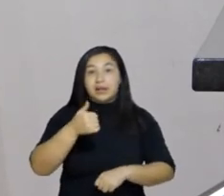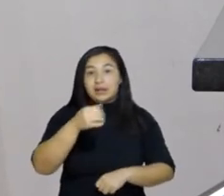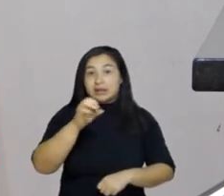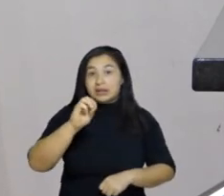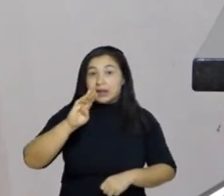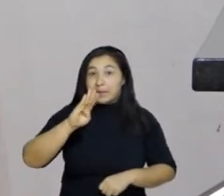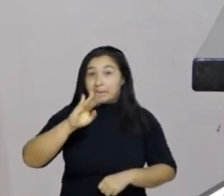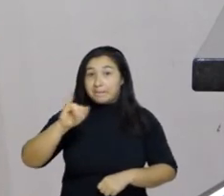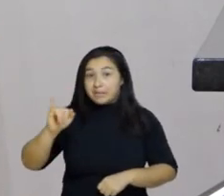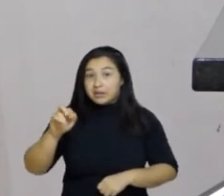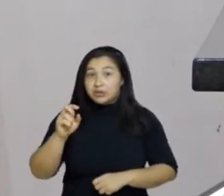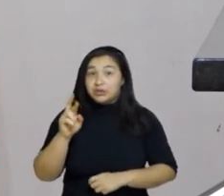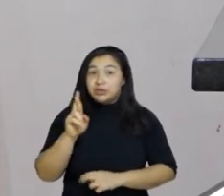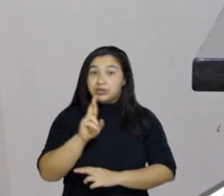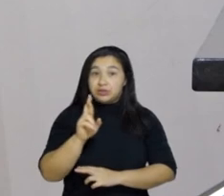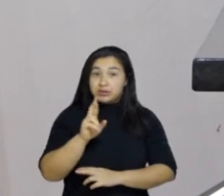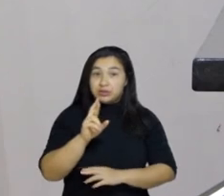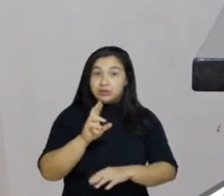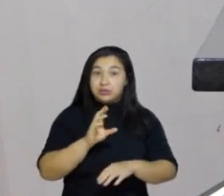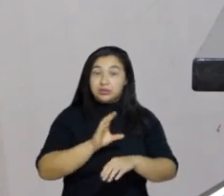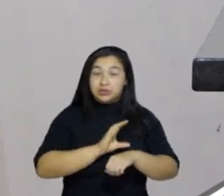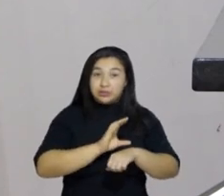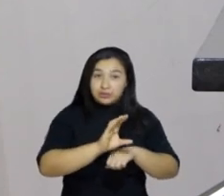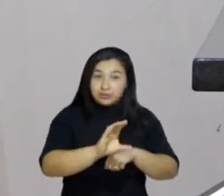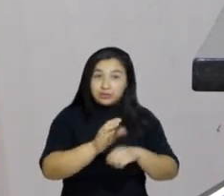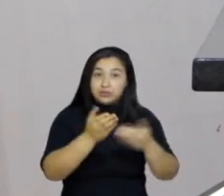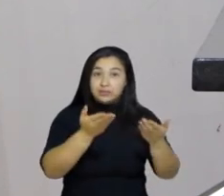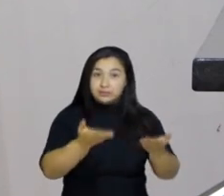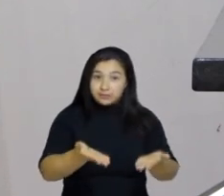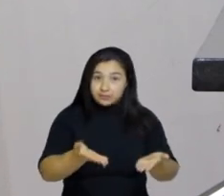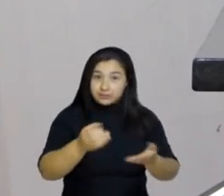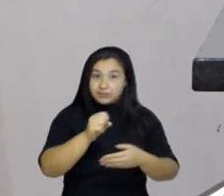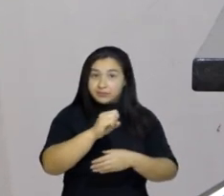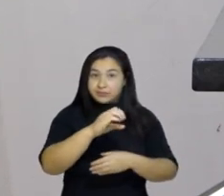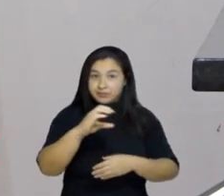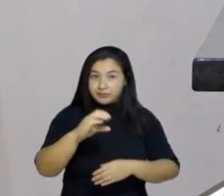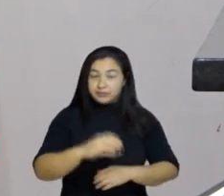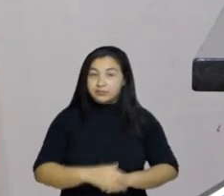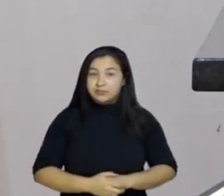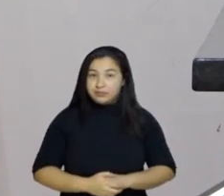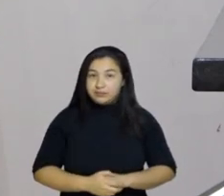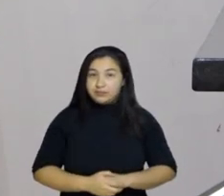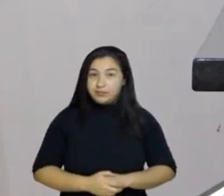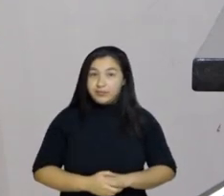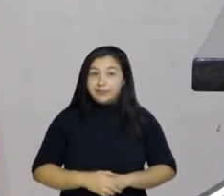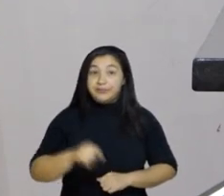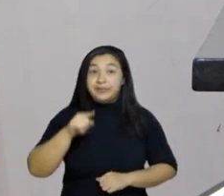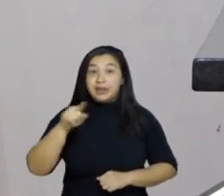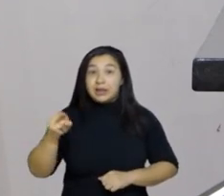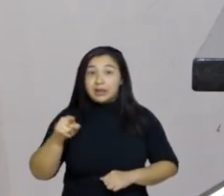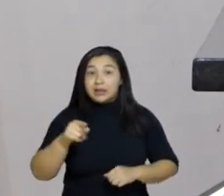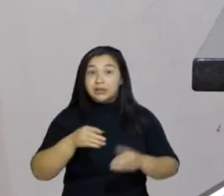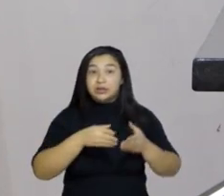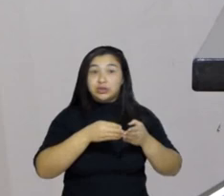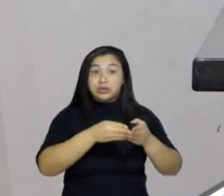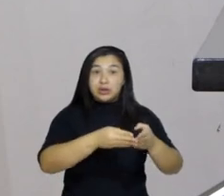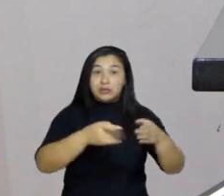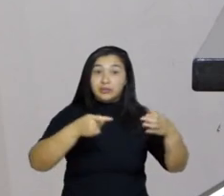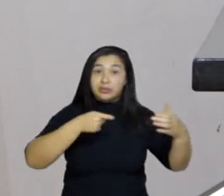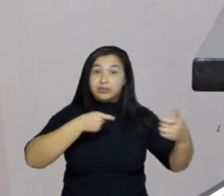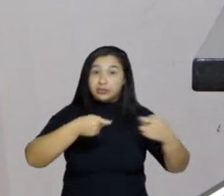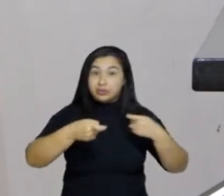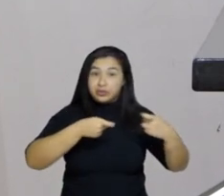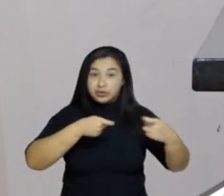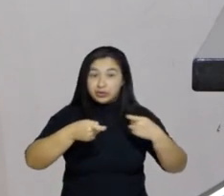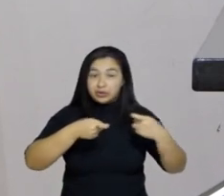de reais de investimento nesse Estado. São fragatas que foram